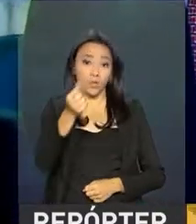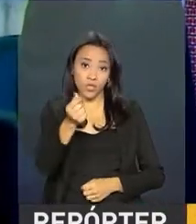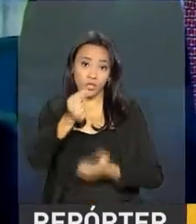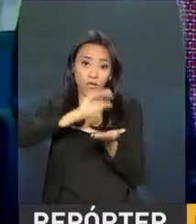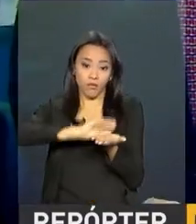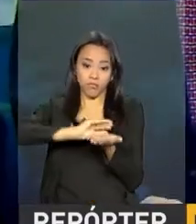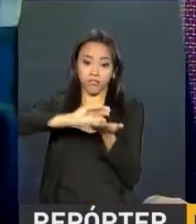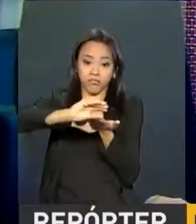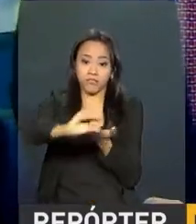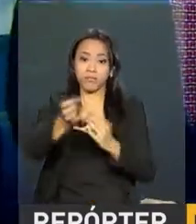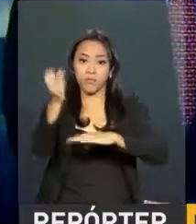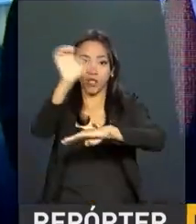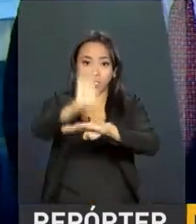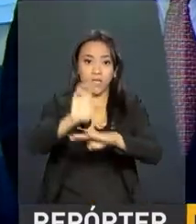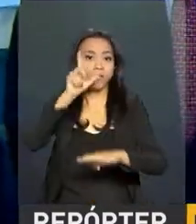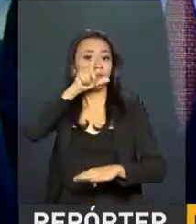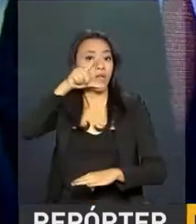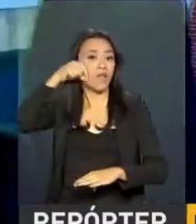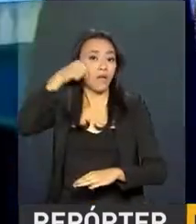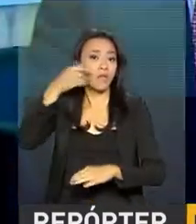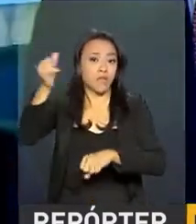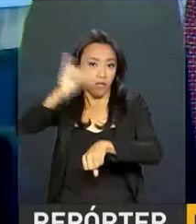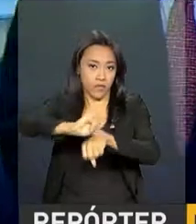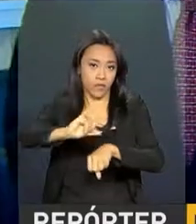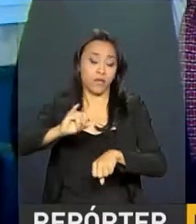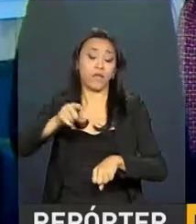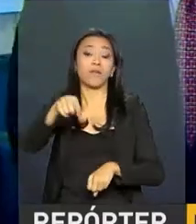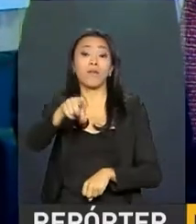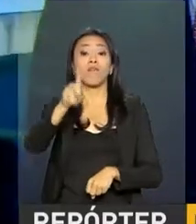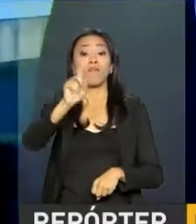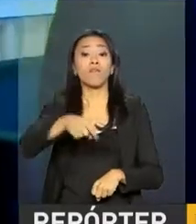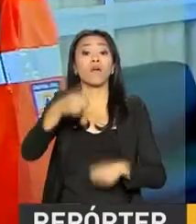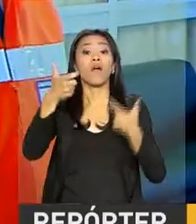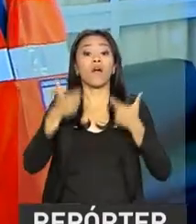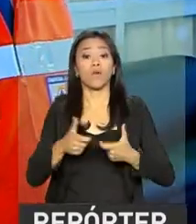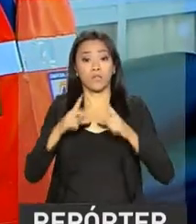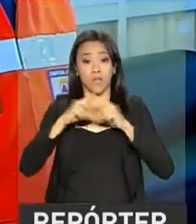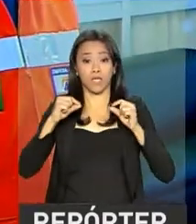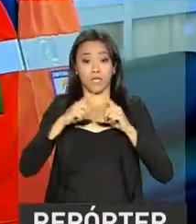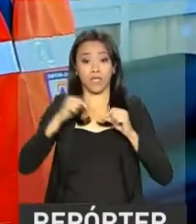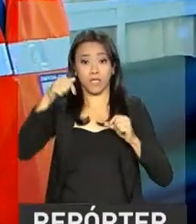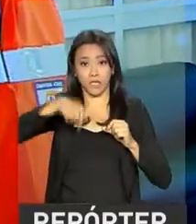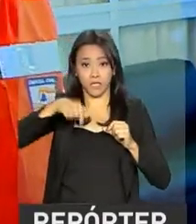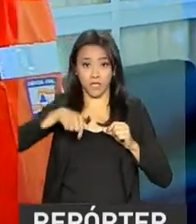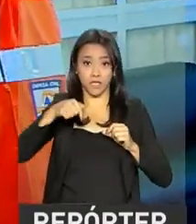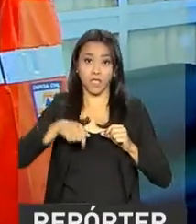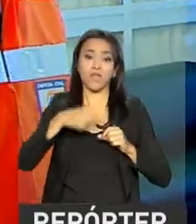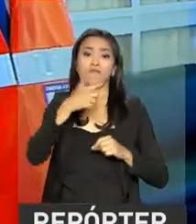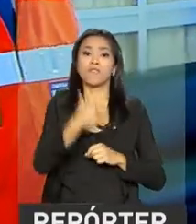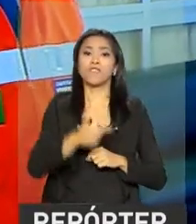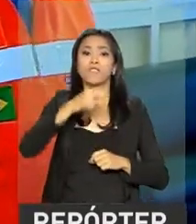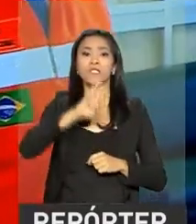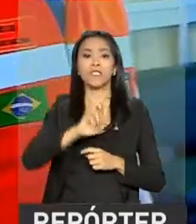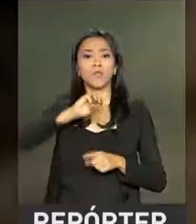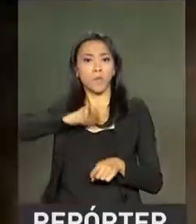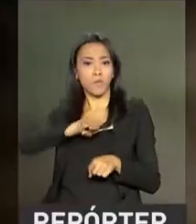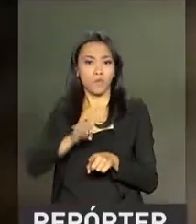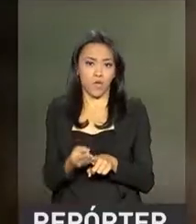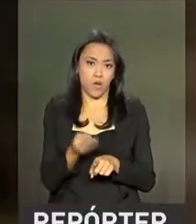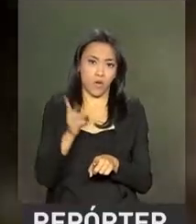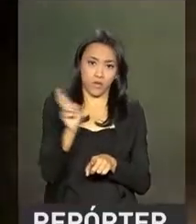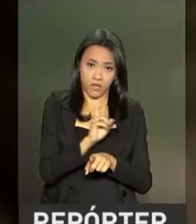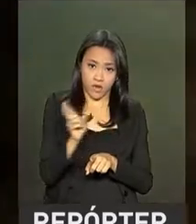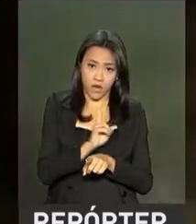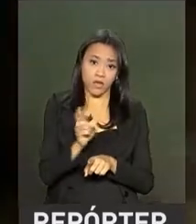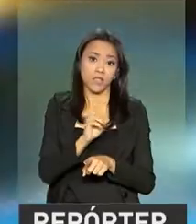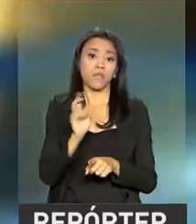para maceió foi feita pelo presidente michel temer na base aérea de brasília são cerca de 25 milhões de reais para